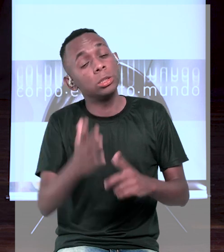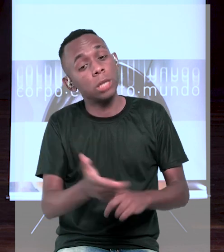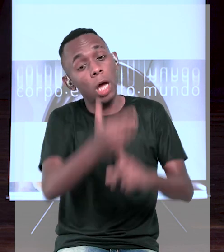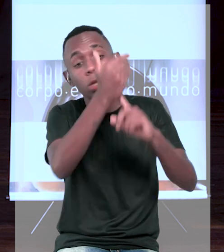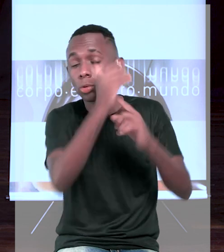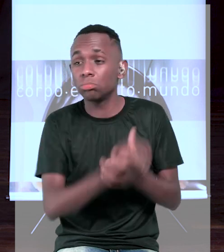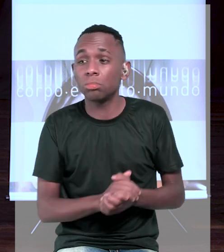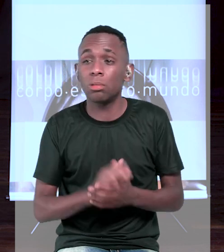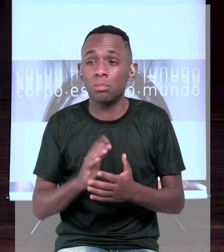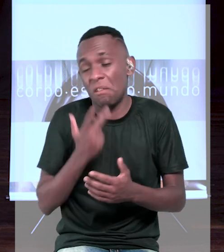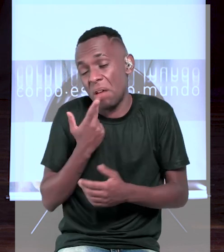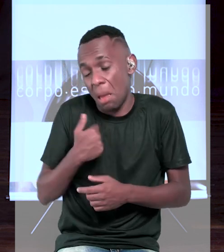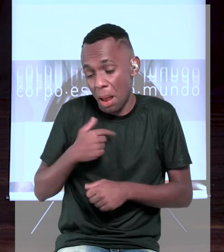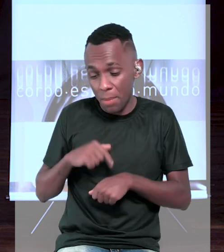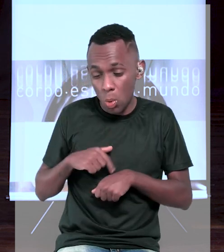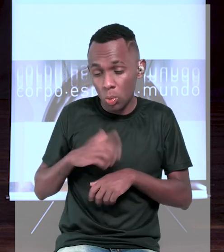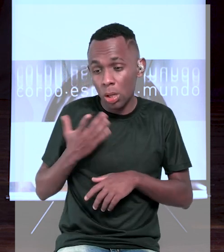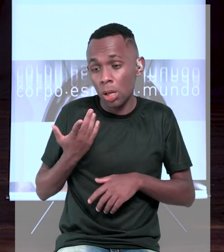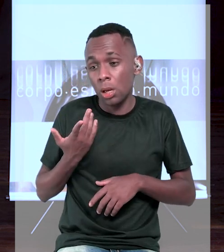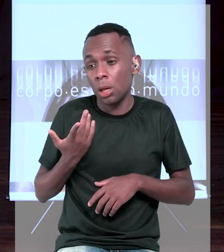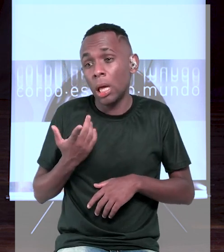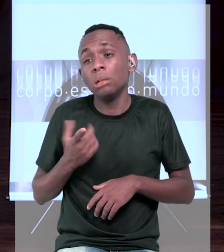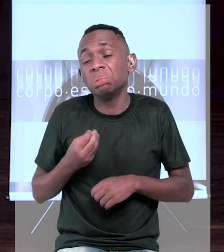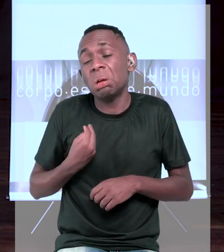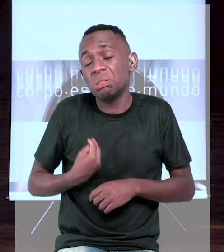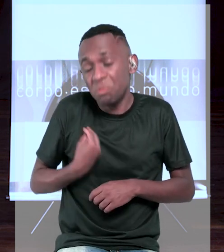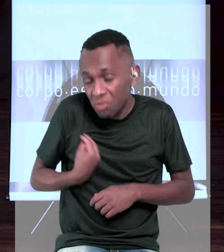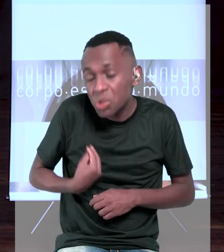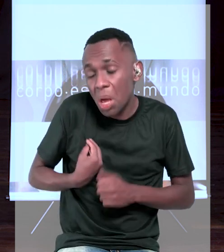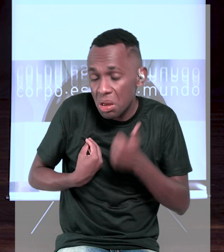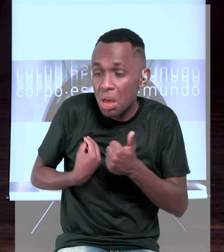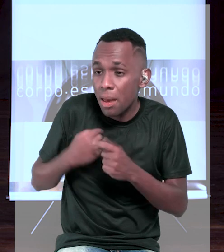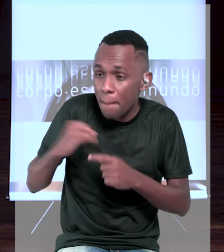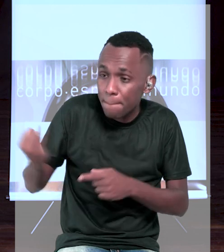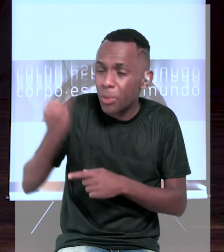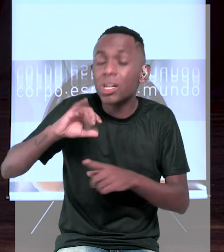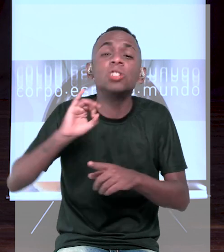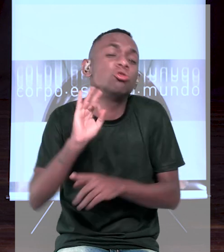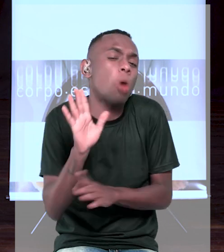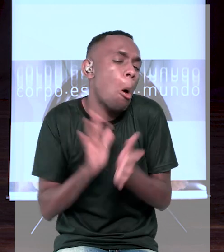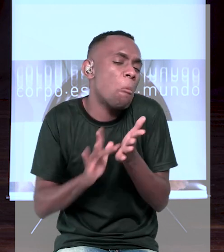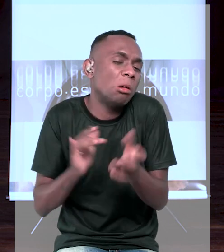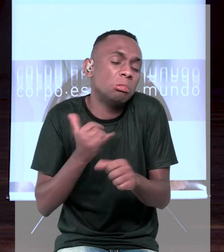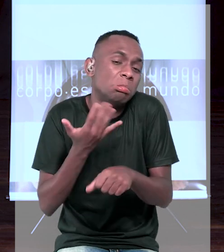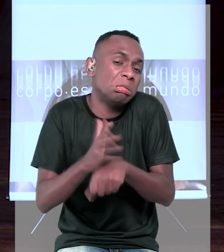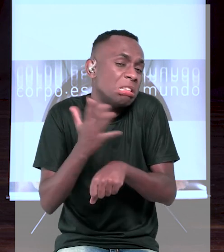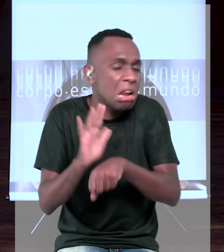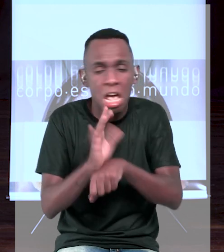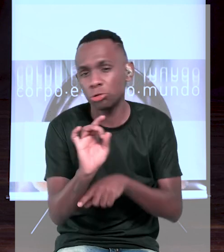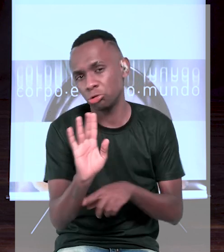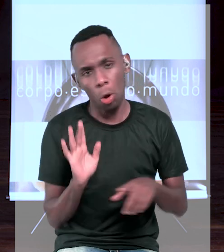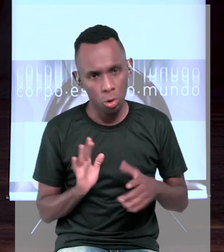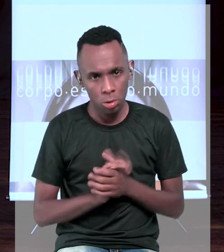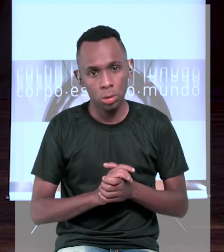vão me dizer assim, não, funciona esse negócio, mas isso é só uma simulação. É uma